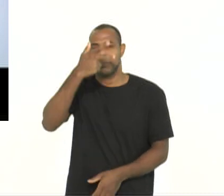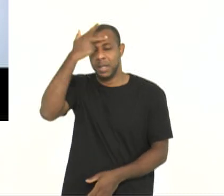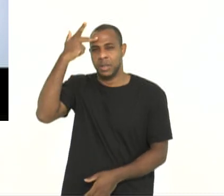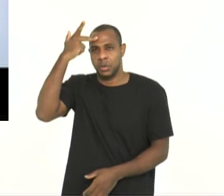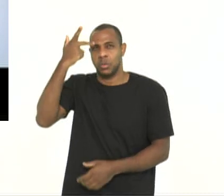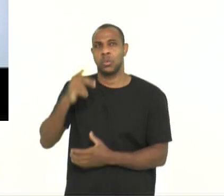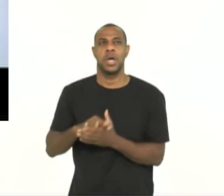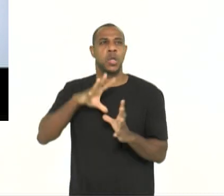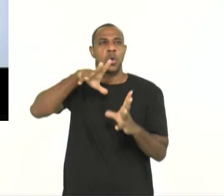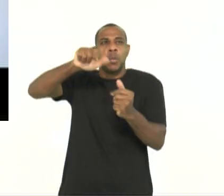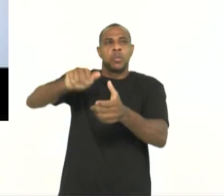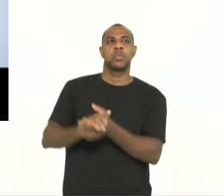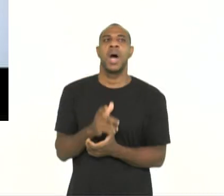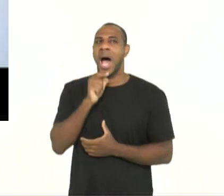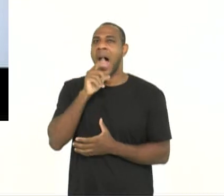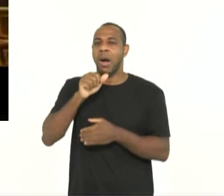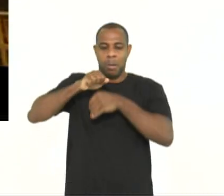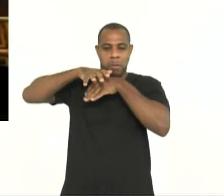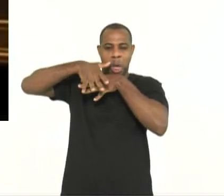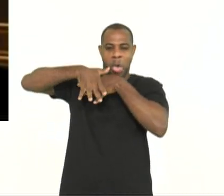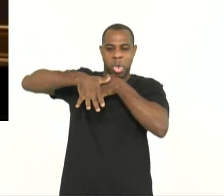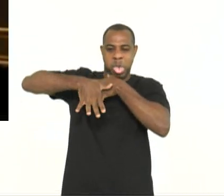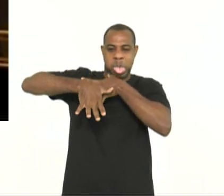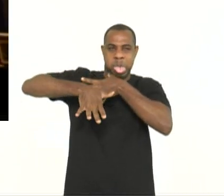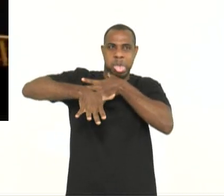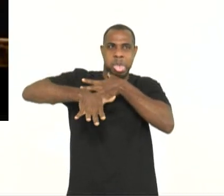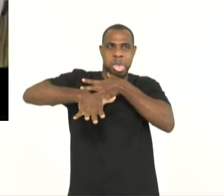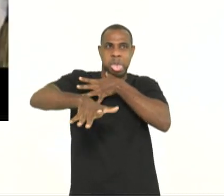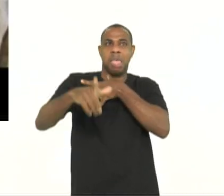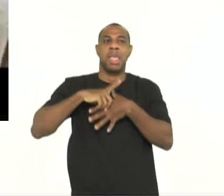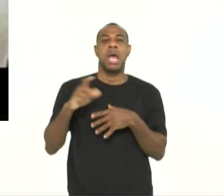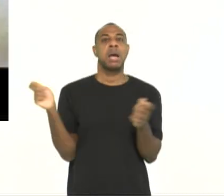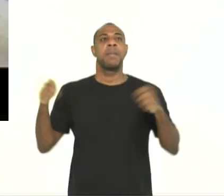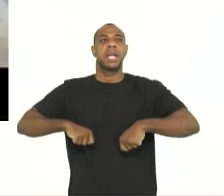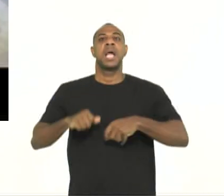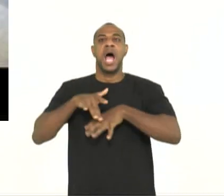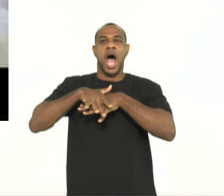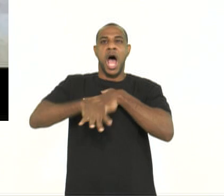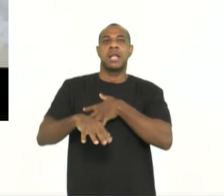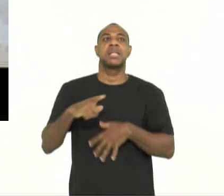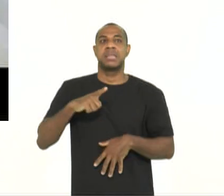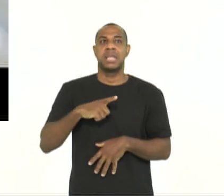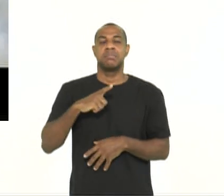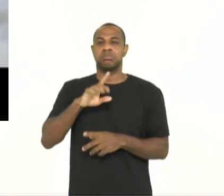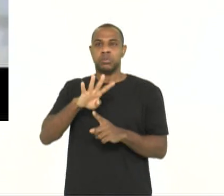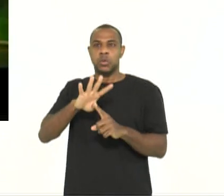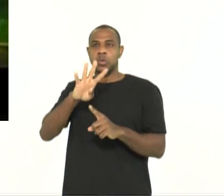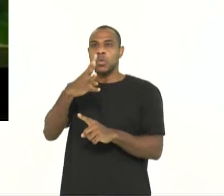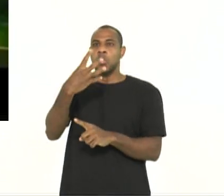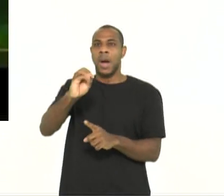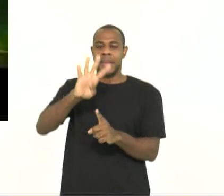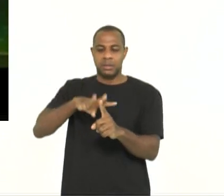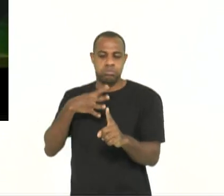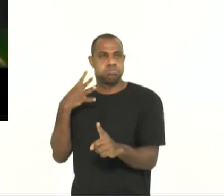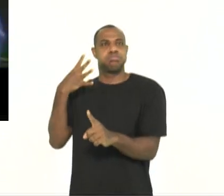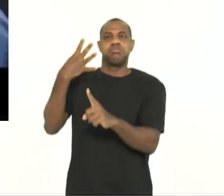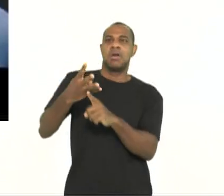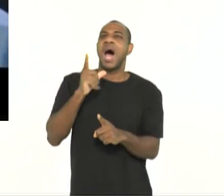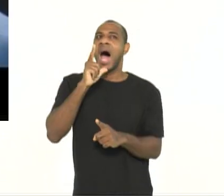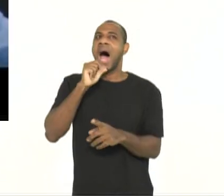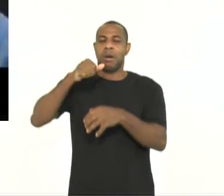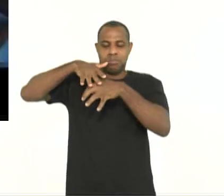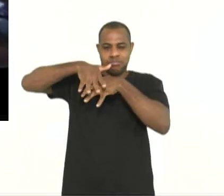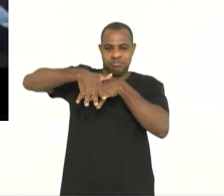a água escorre pelo vertedouro, que tem a capacidade de escoar até 40 vezes mais que a vazão média